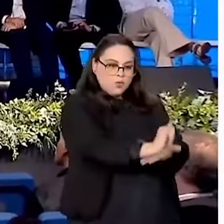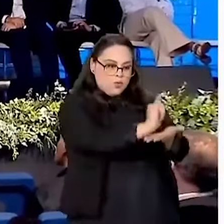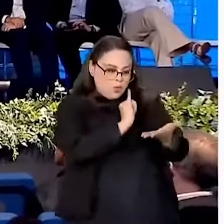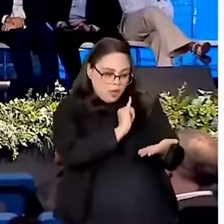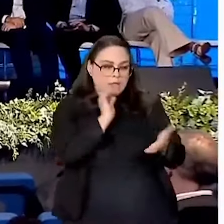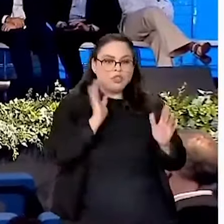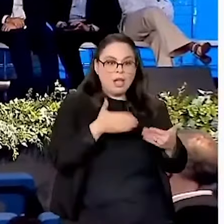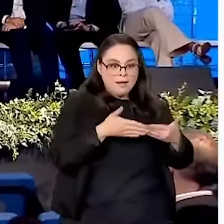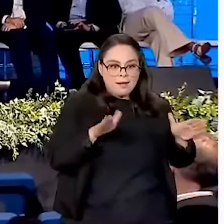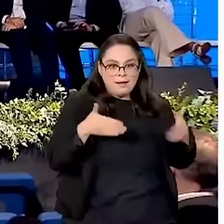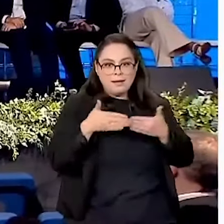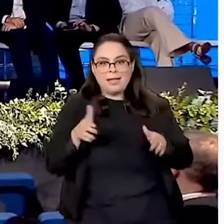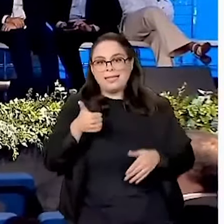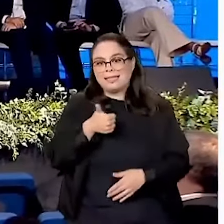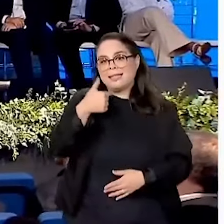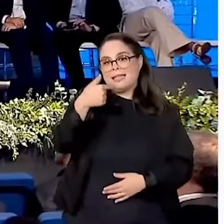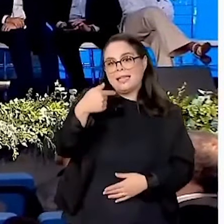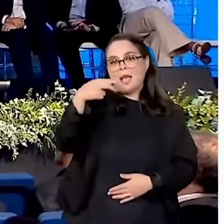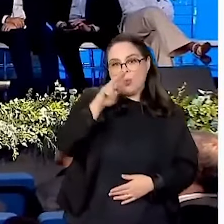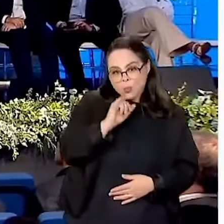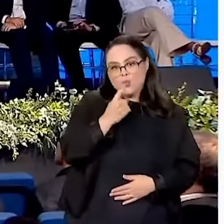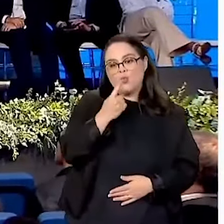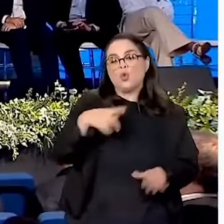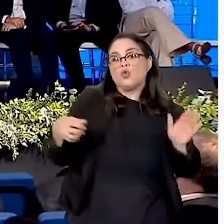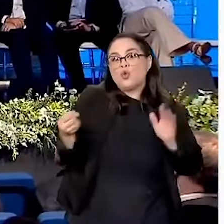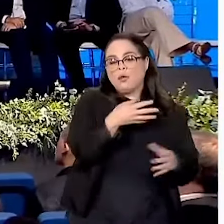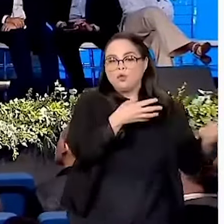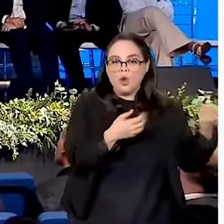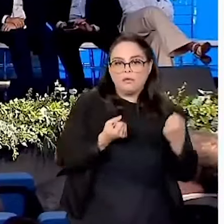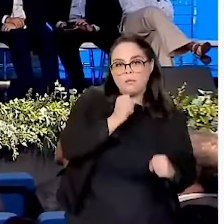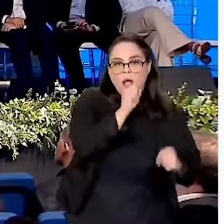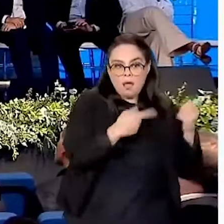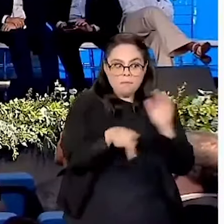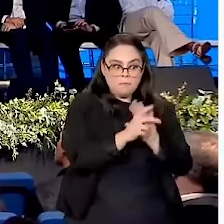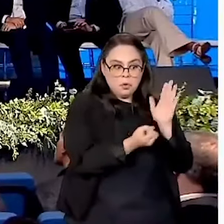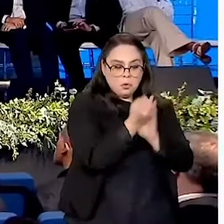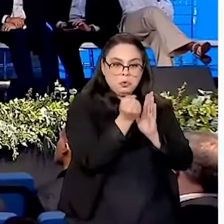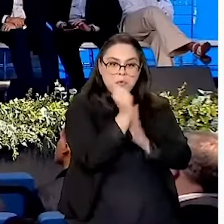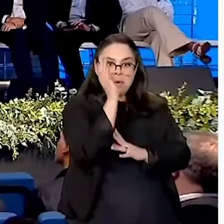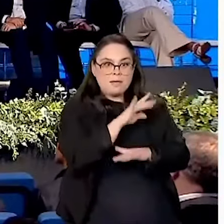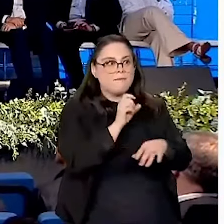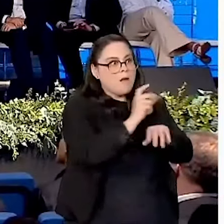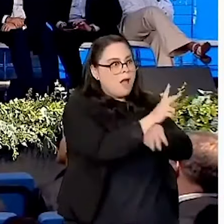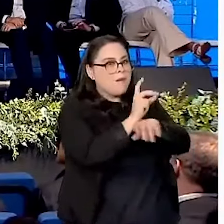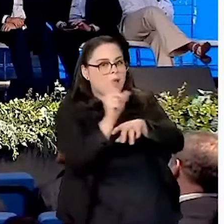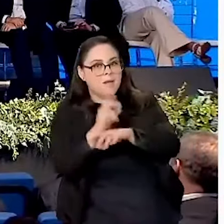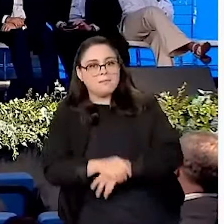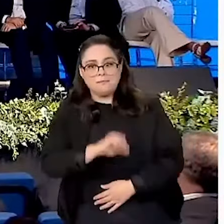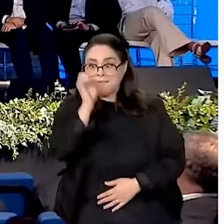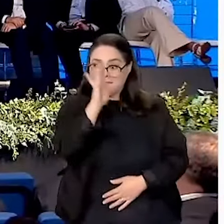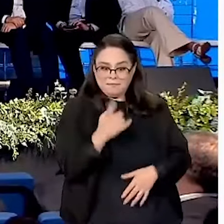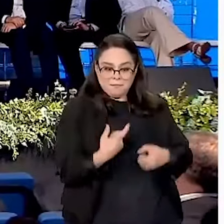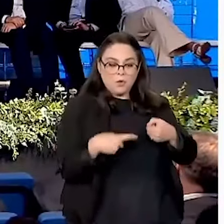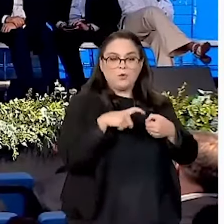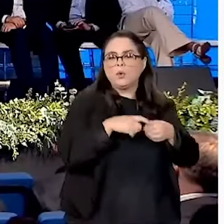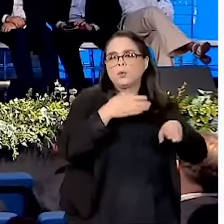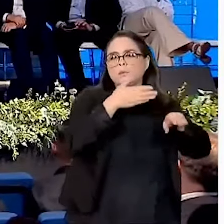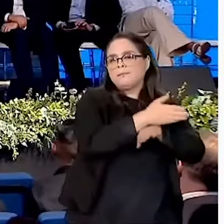abrimos 171 novos mercados para os produtos brasileiros, e o Brasil voltou a